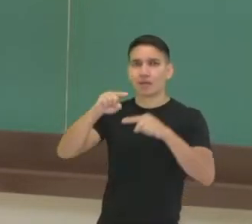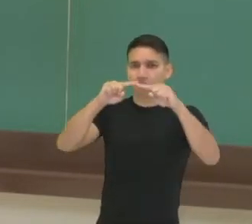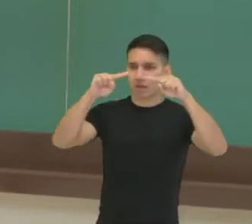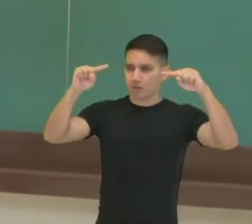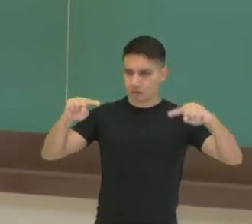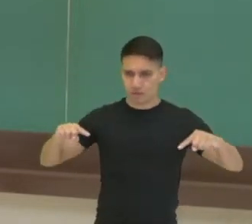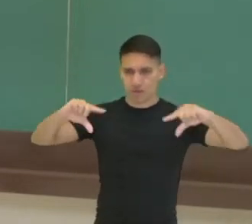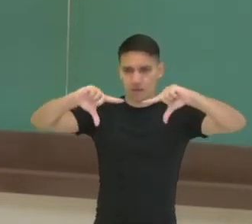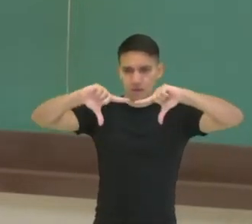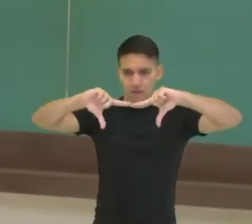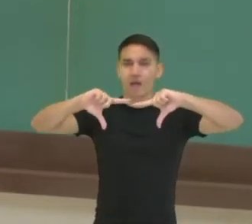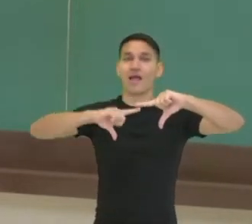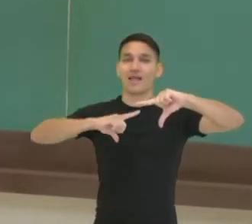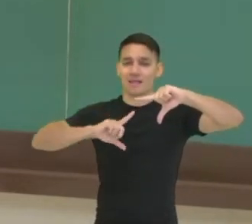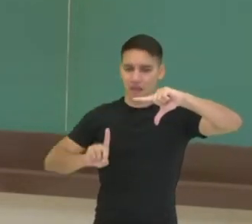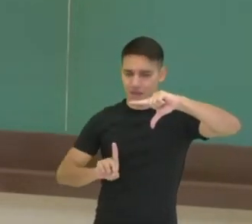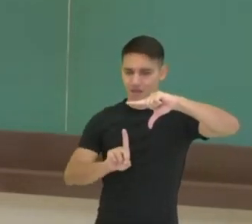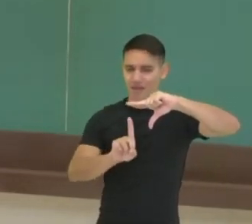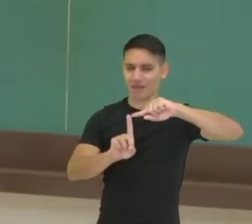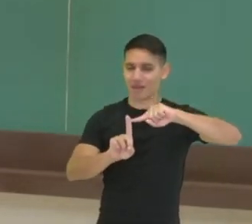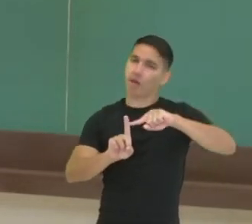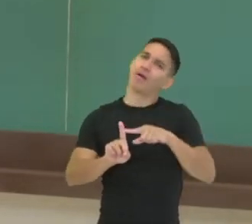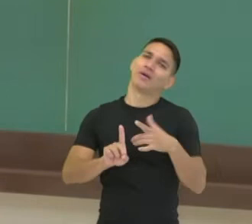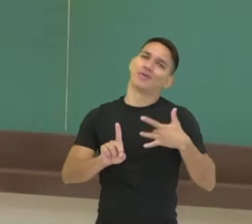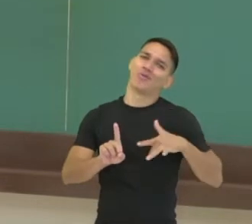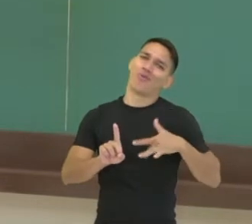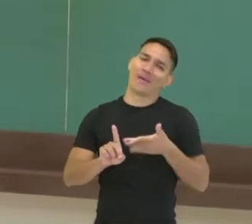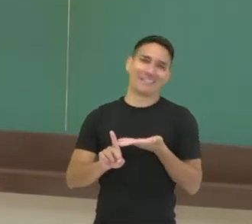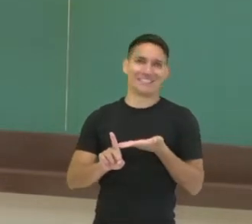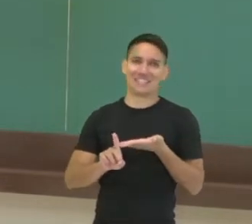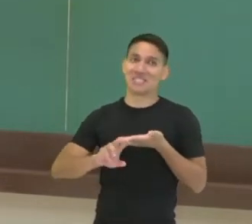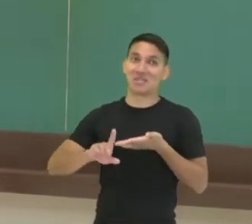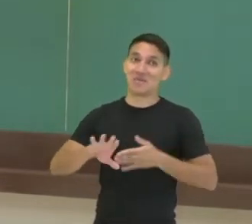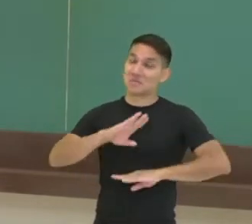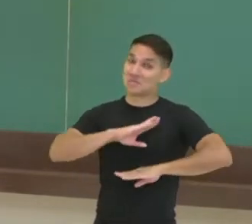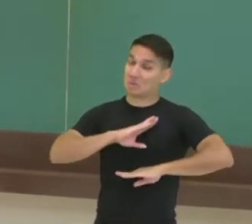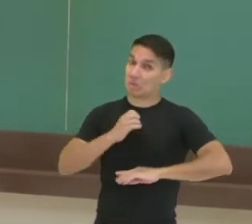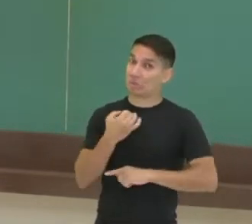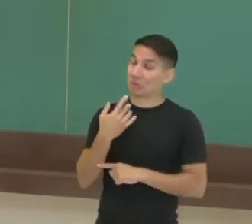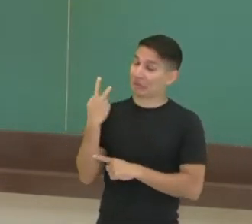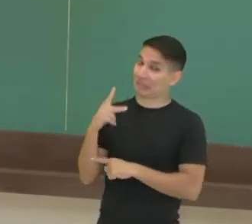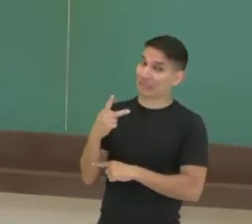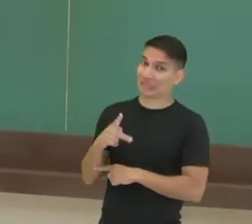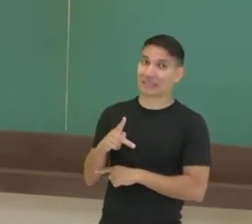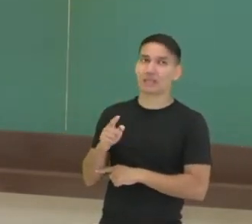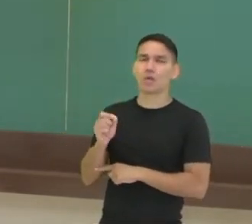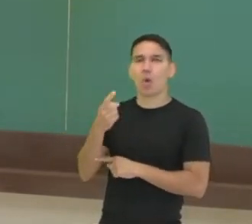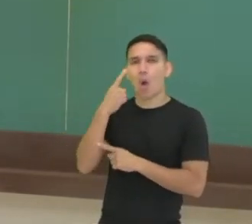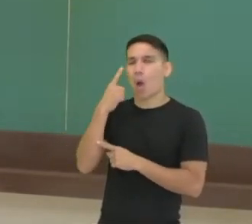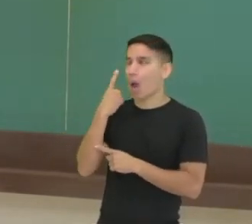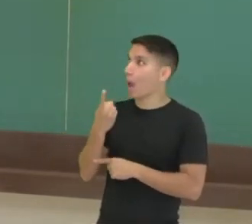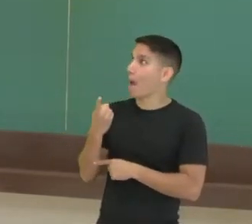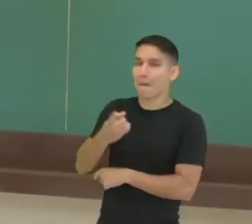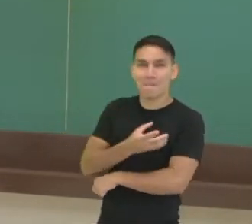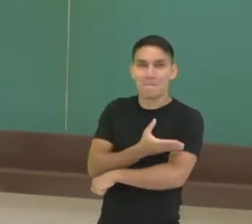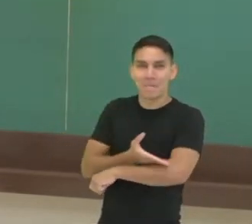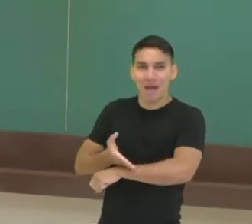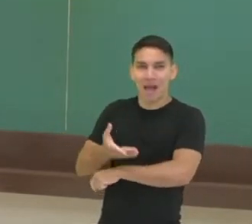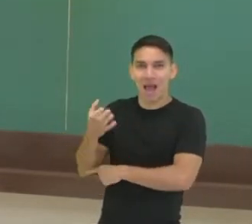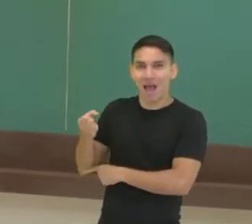nós temos o goleiro. Tadinho, ele não está numa situação muito favorável para ele. Ele é o de branco. E nós temos aqui